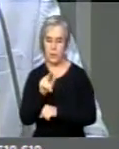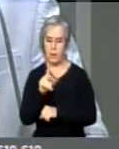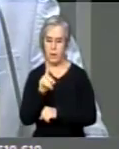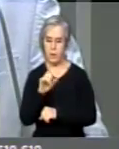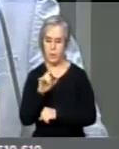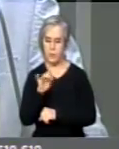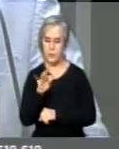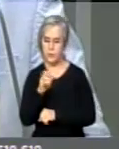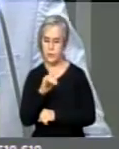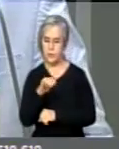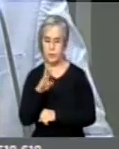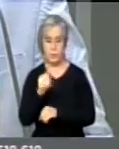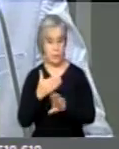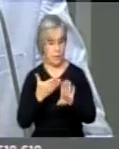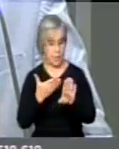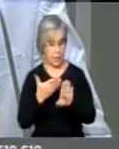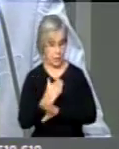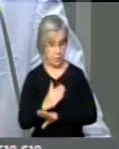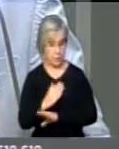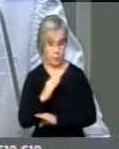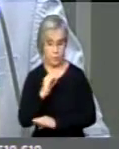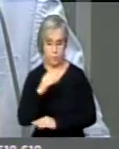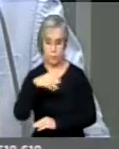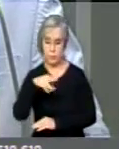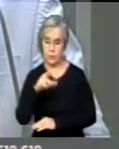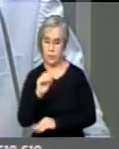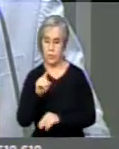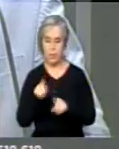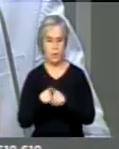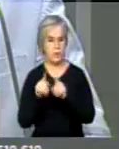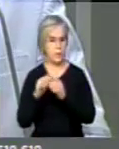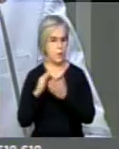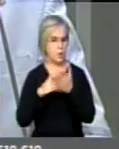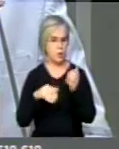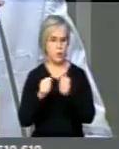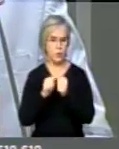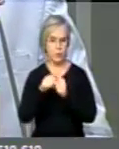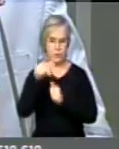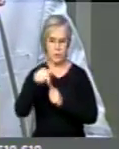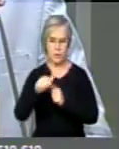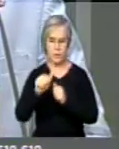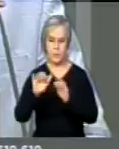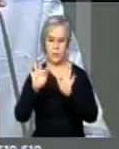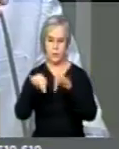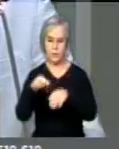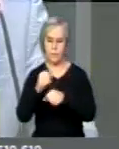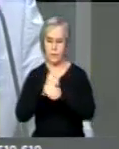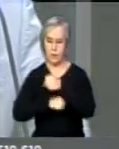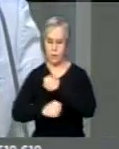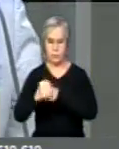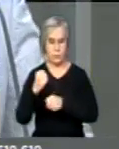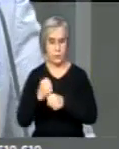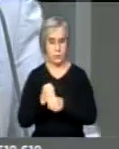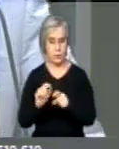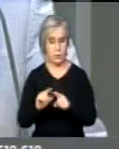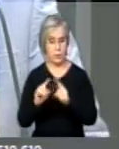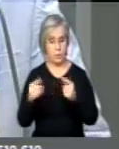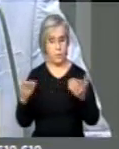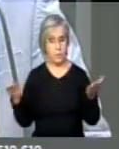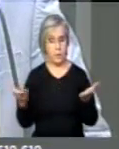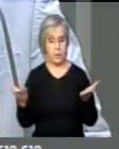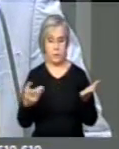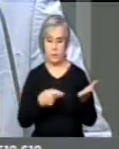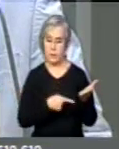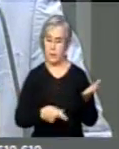sem questionamento na CMO e por unanimidade aqui no final do ano. Infelizmente, a